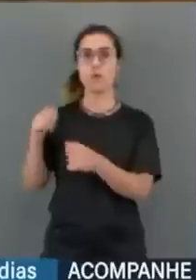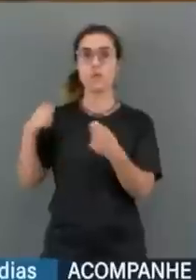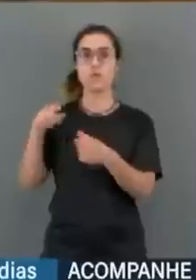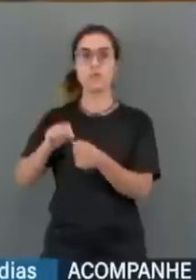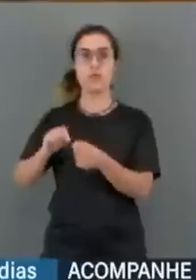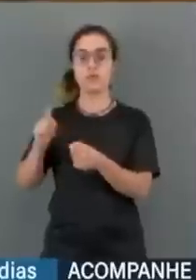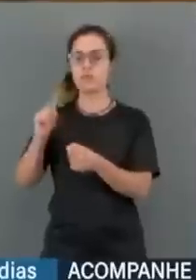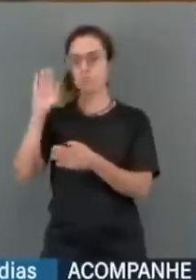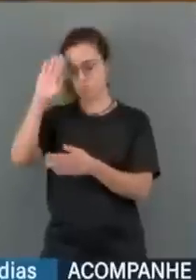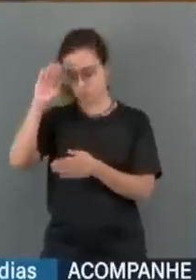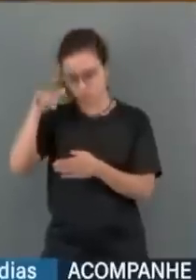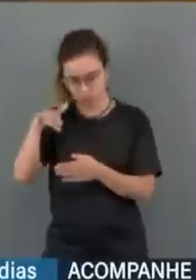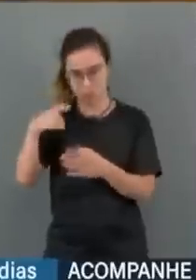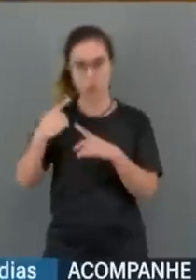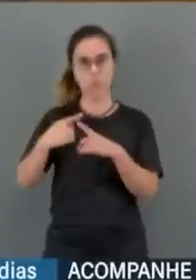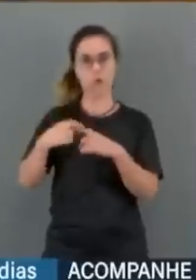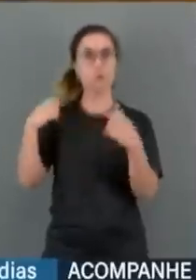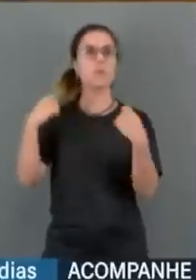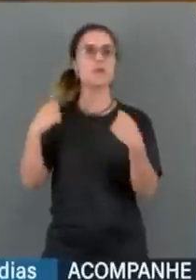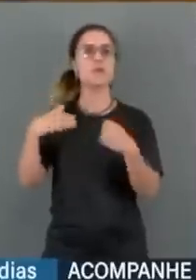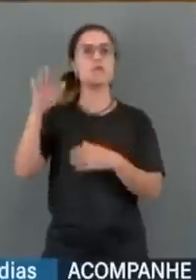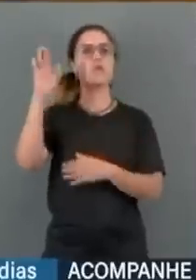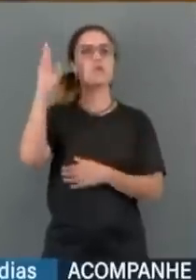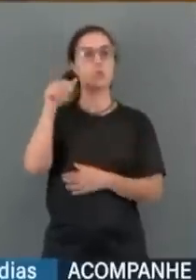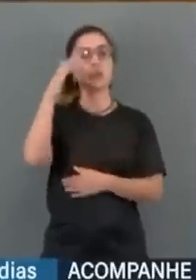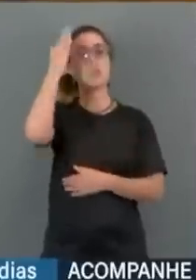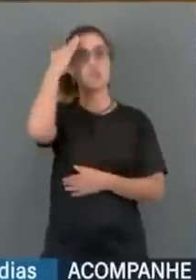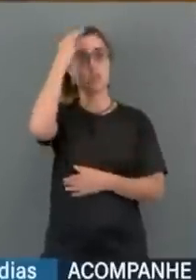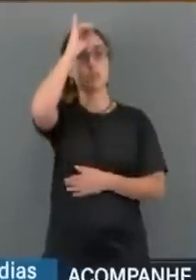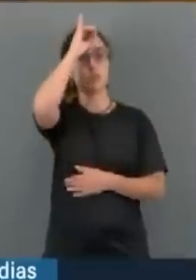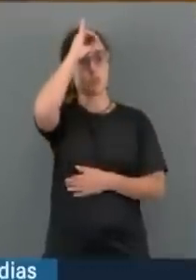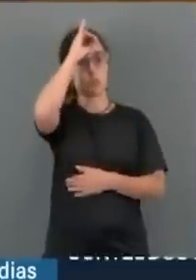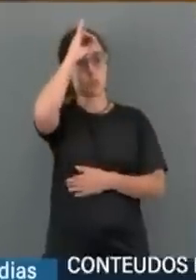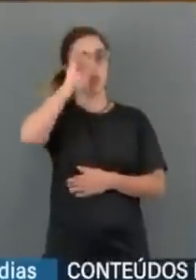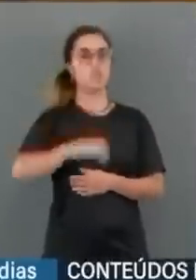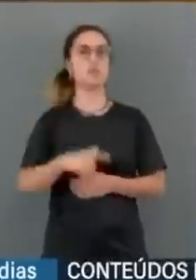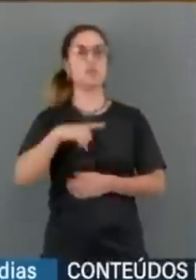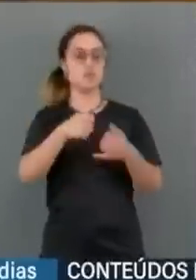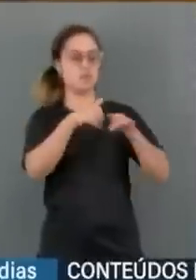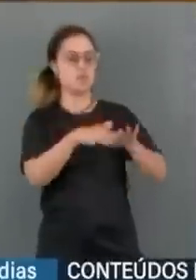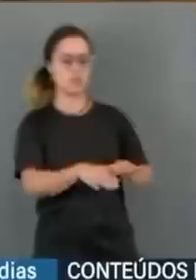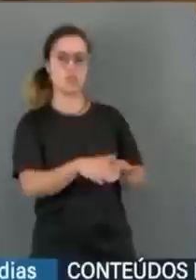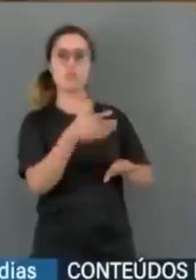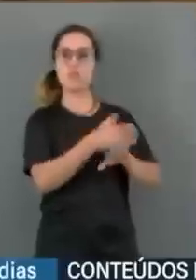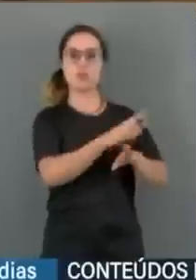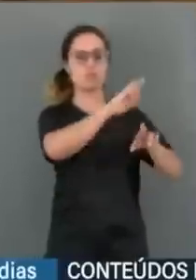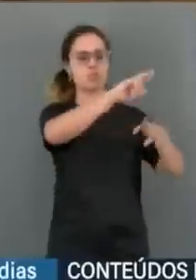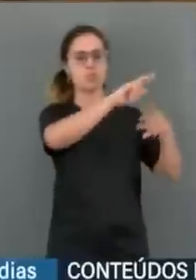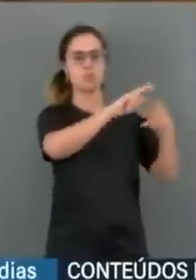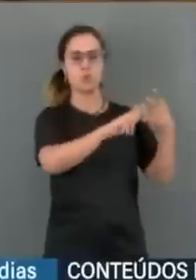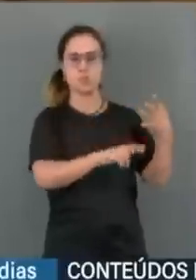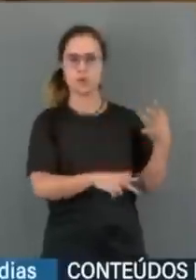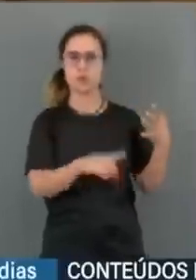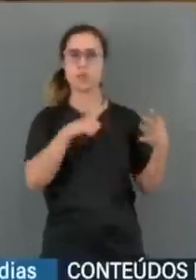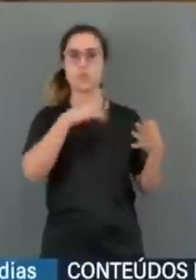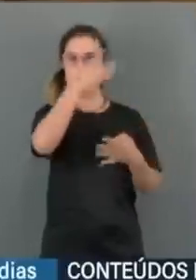forma alguma, porque a gente sabe que tem inocentes. Você é prova disso, presidente? Eu estive lá várias vezes também. Então, assim, tem